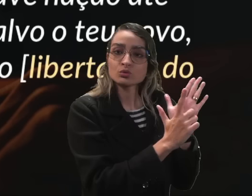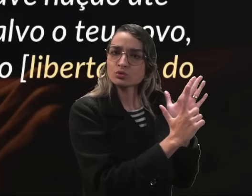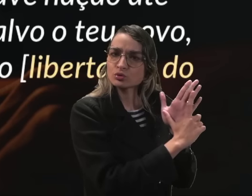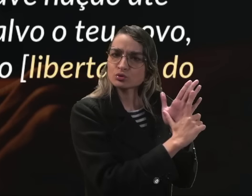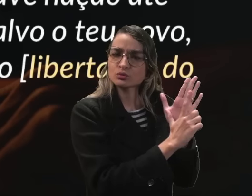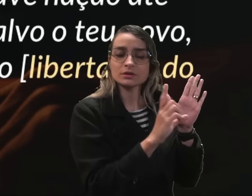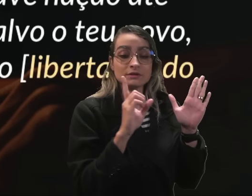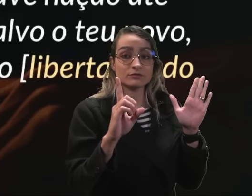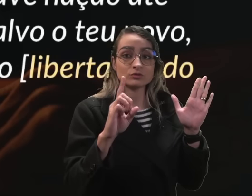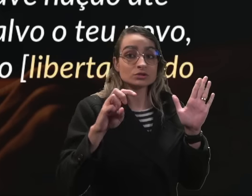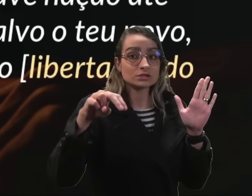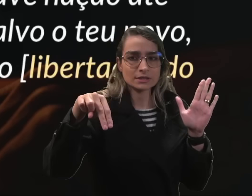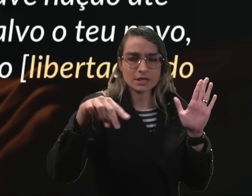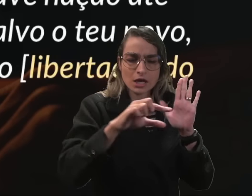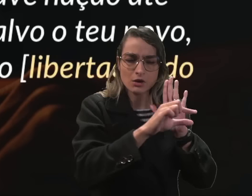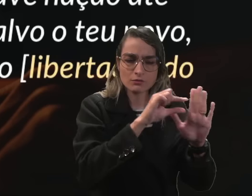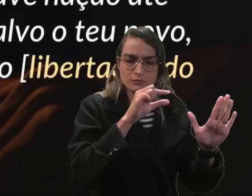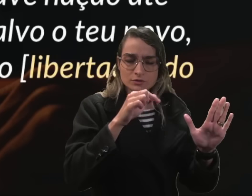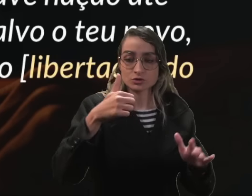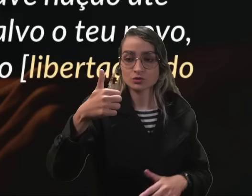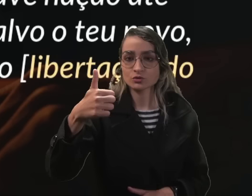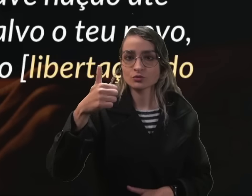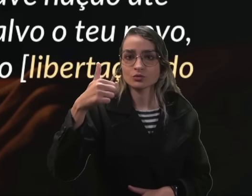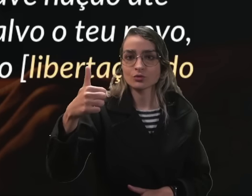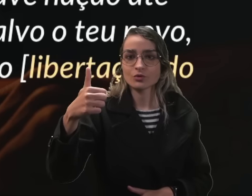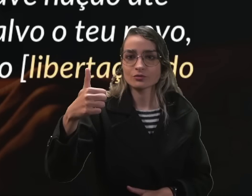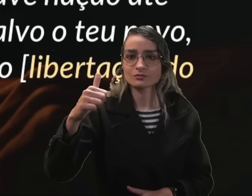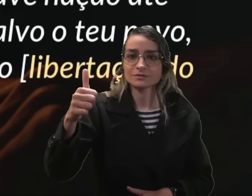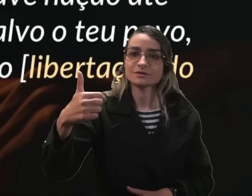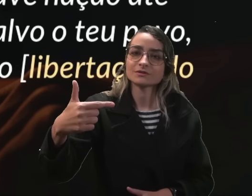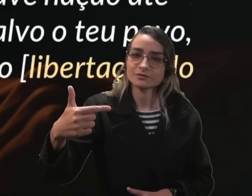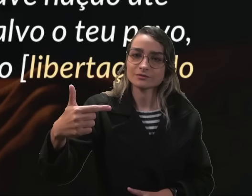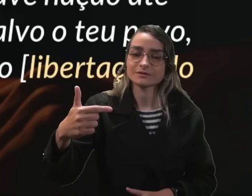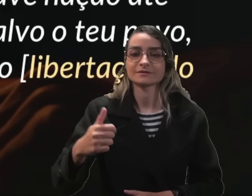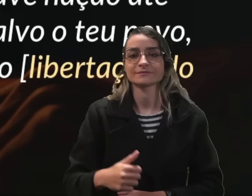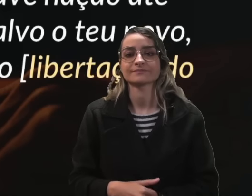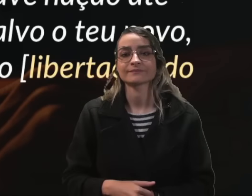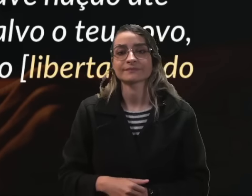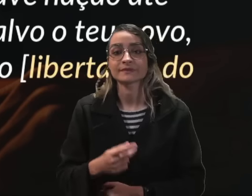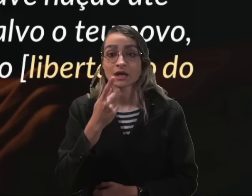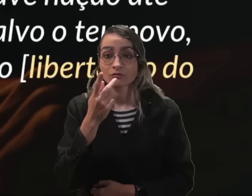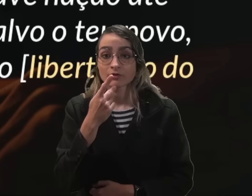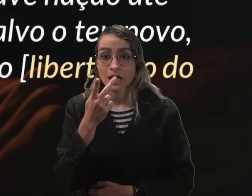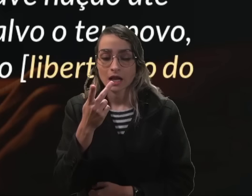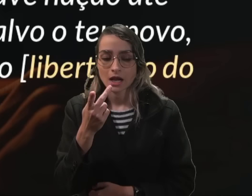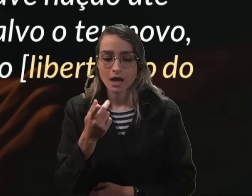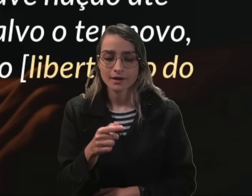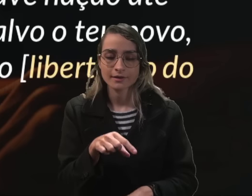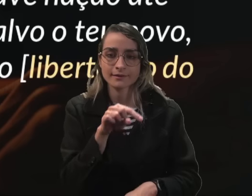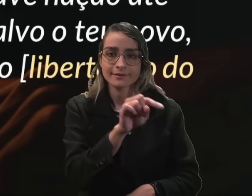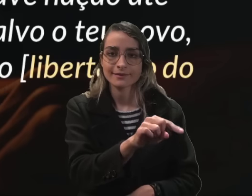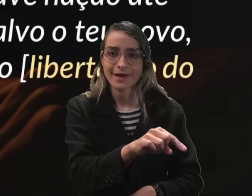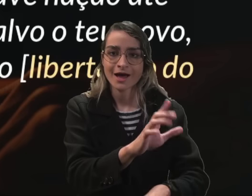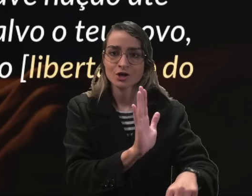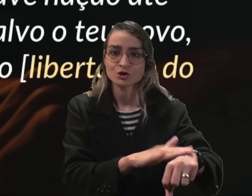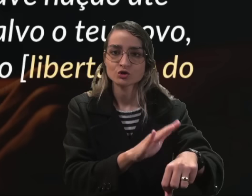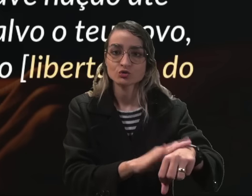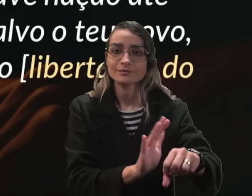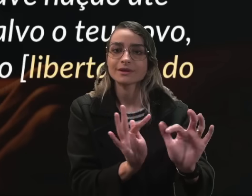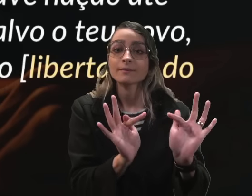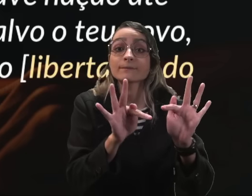11 e 12 nesse tempo do fim da graça quando a porta da graça se fechar se levantará Miguel